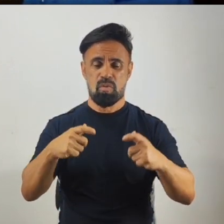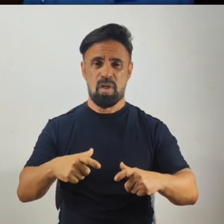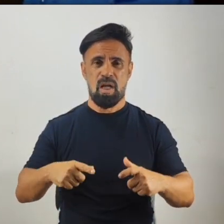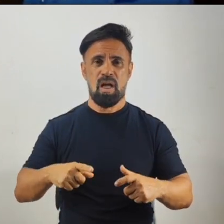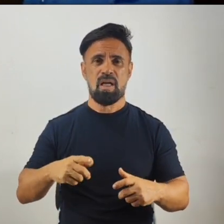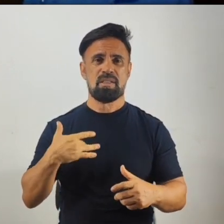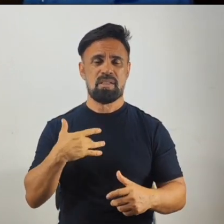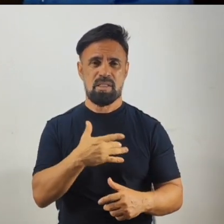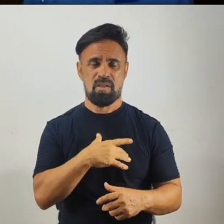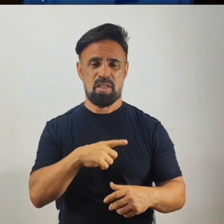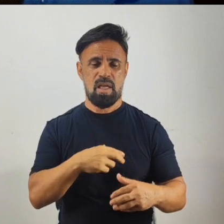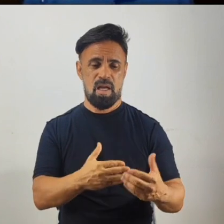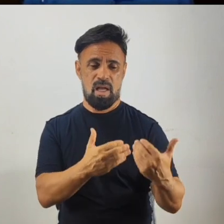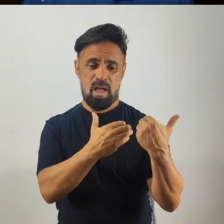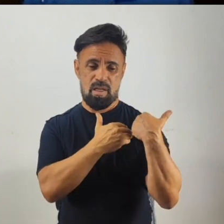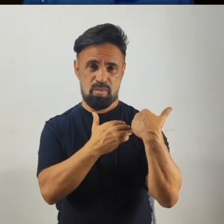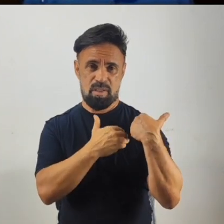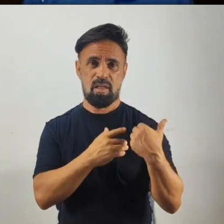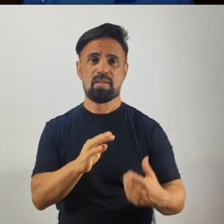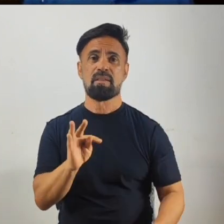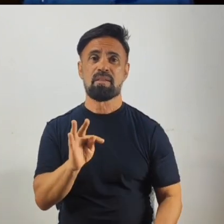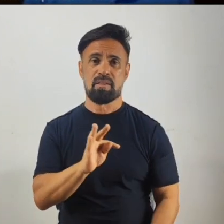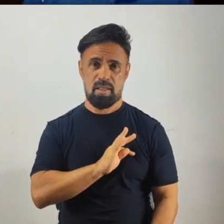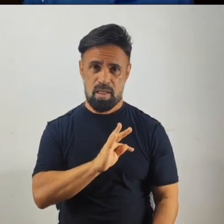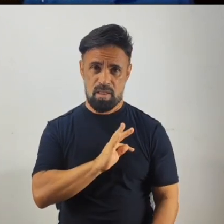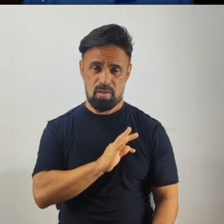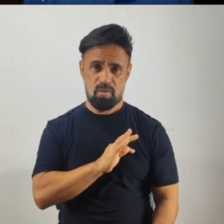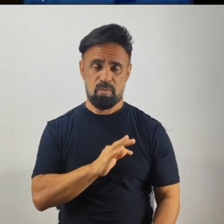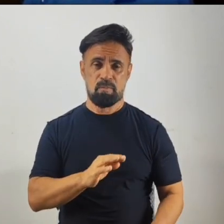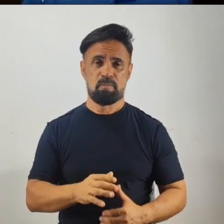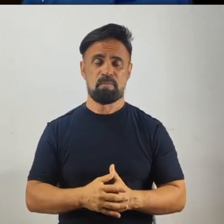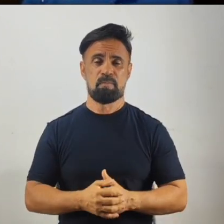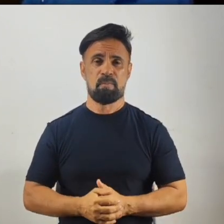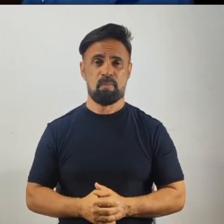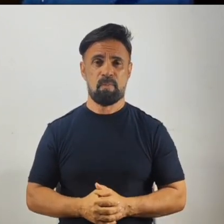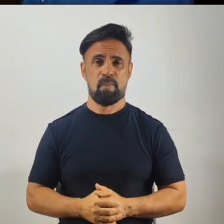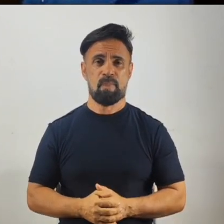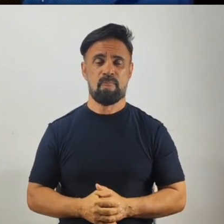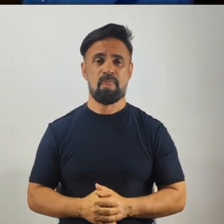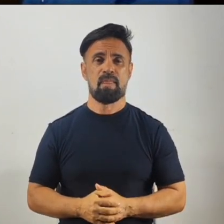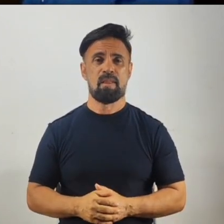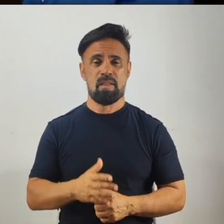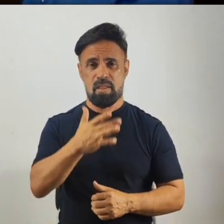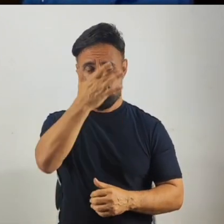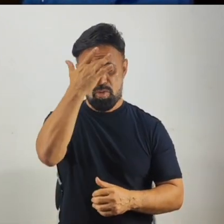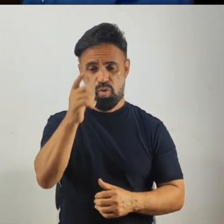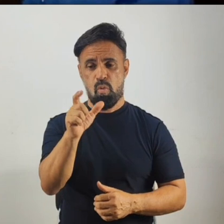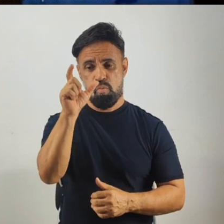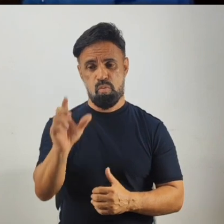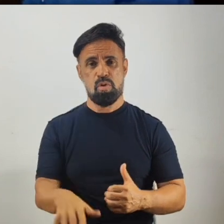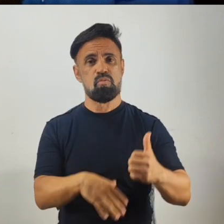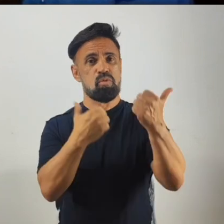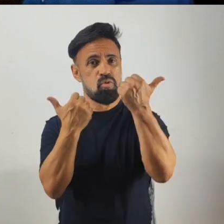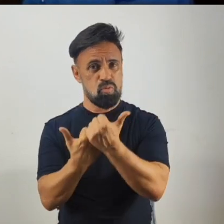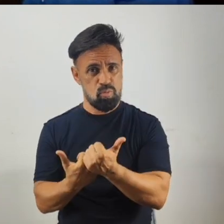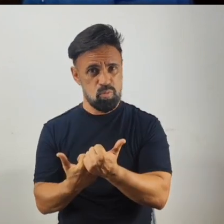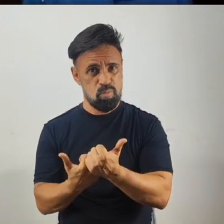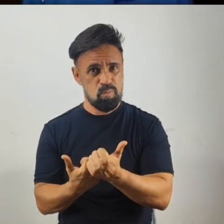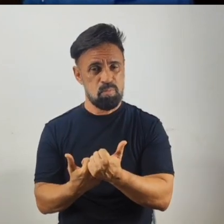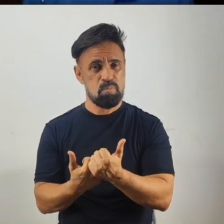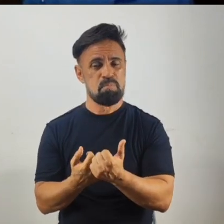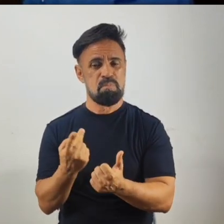que toda unidade de saúde tenha um responsável técnico, aquilo que é chamado de RT, e